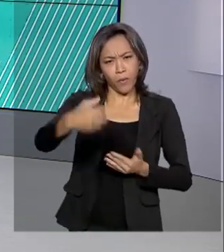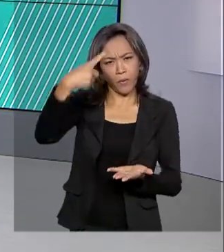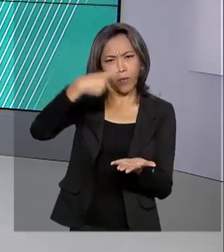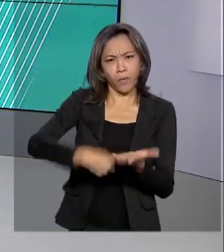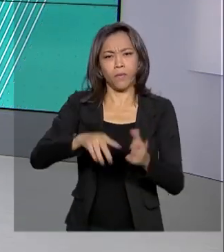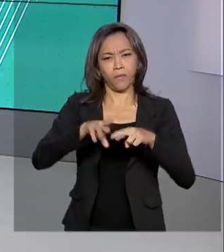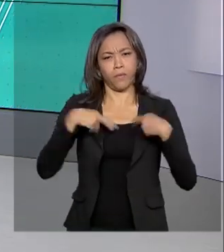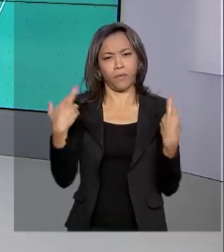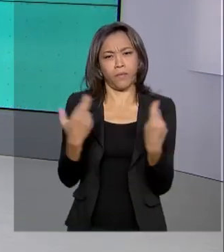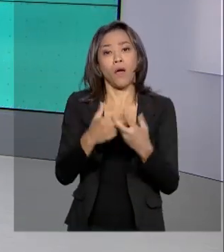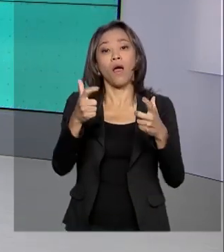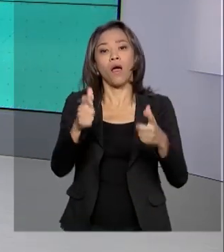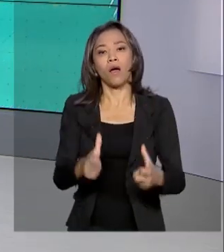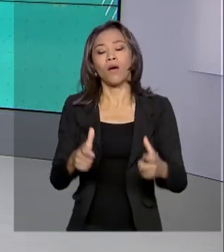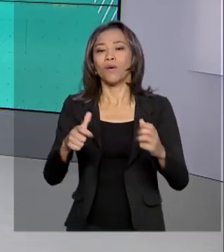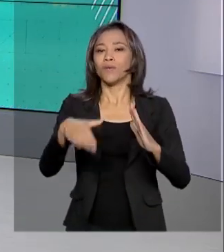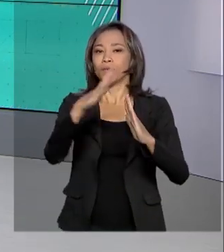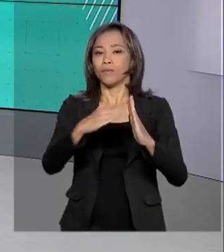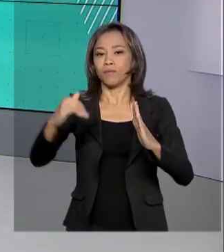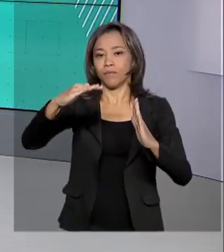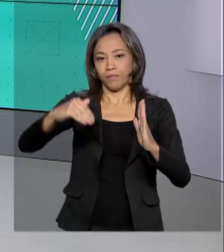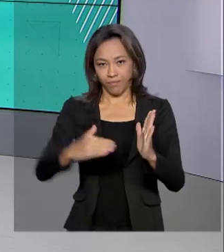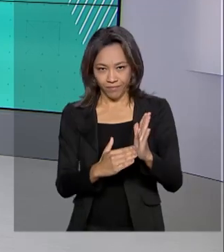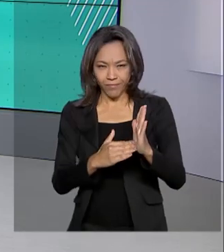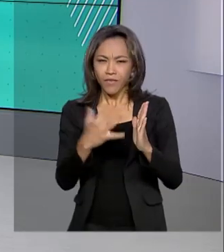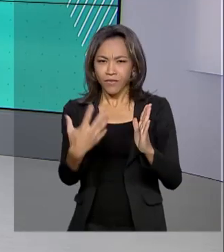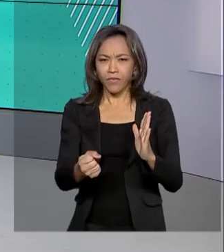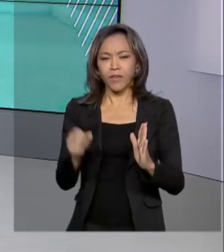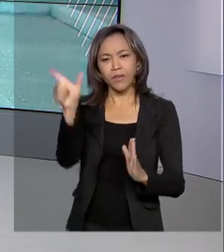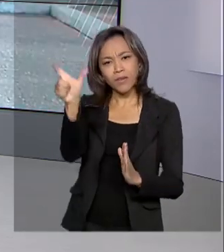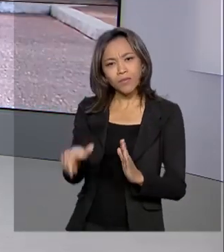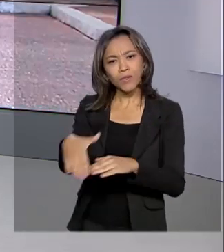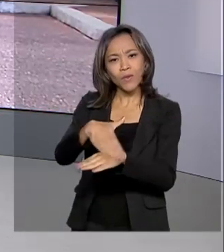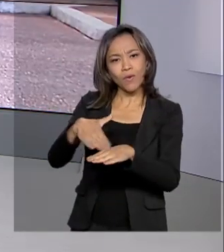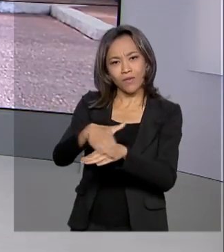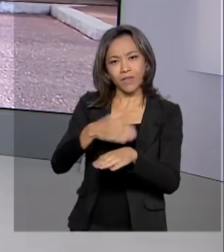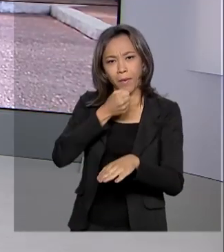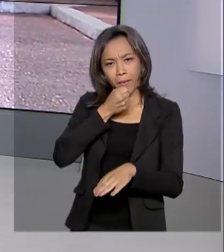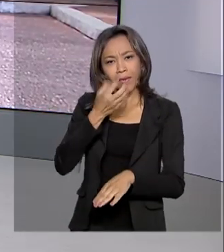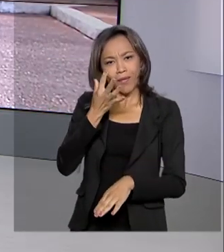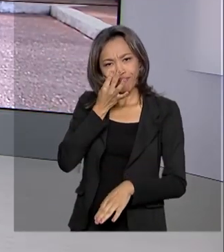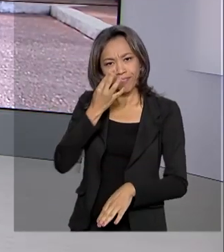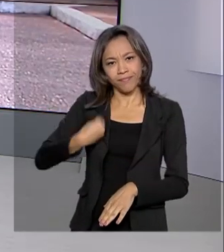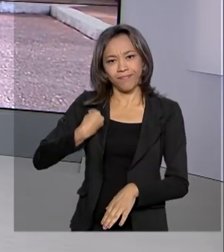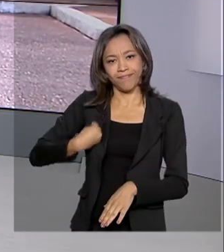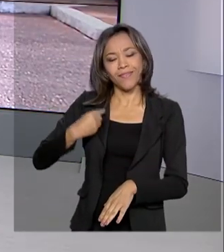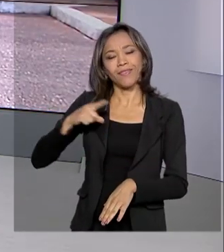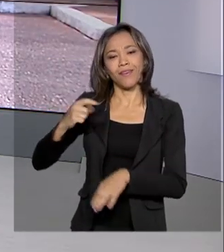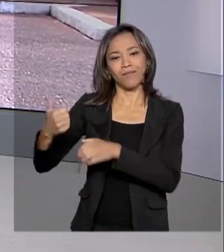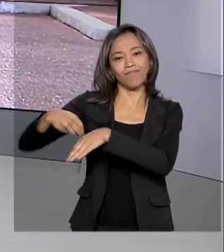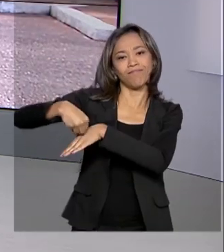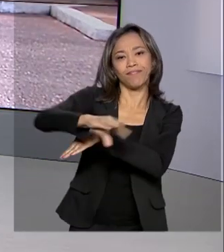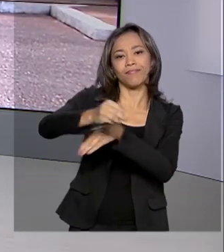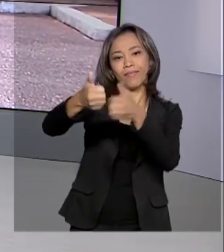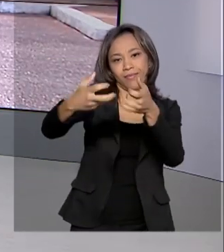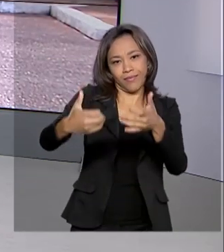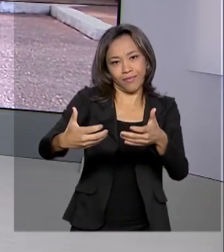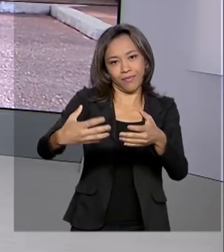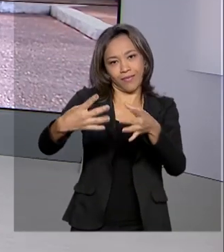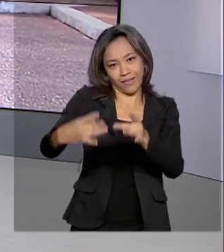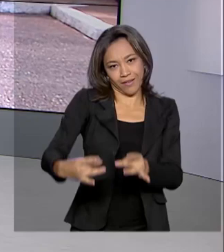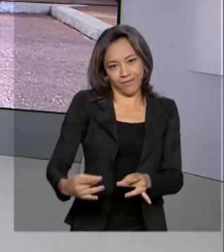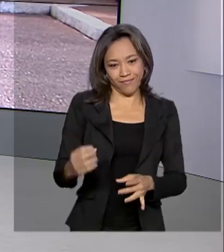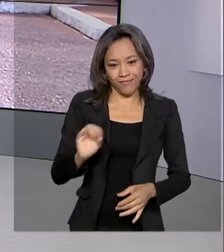palácio do alvorada vamos então conversar com a repórter luciana colares de holanda que está lá e traz os detalhes pra gente olá